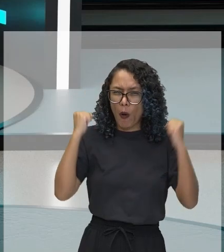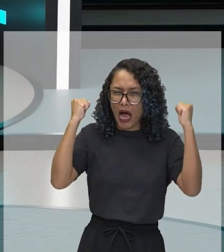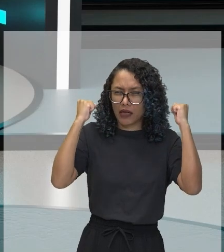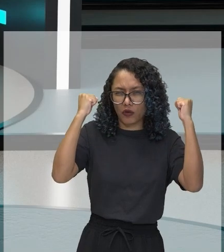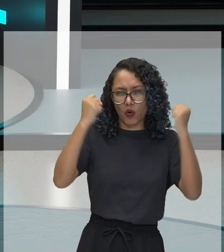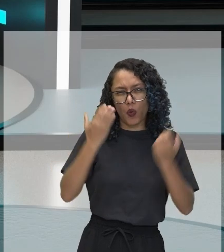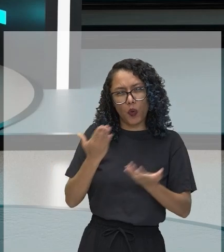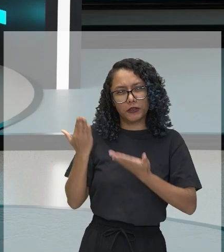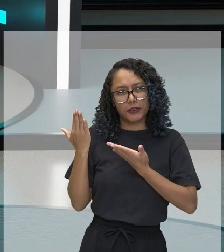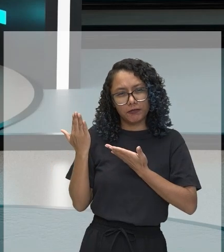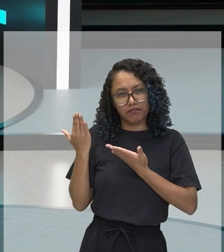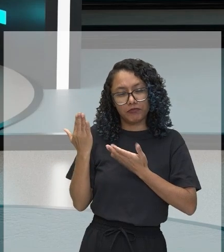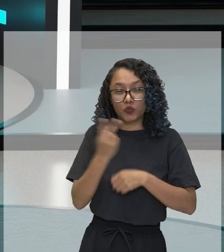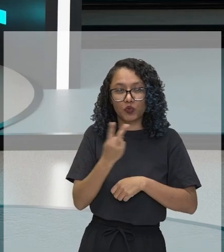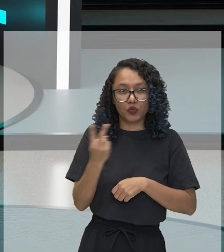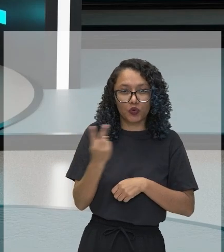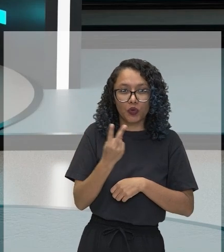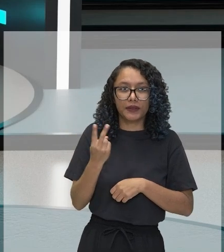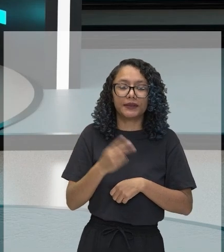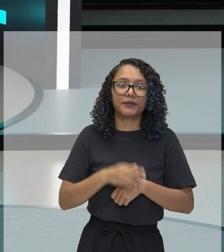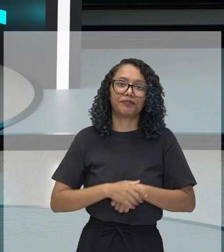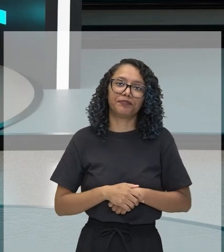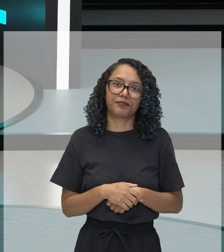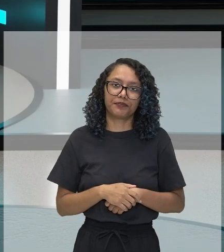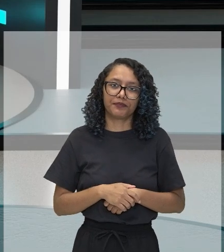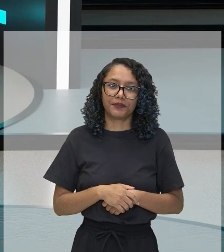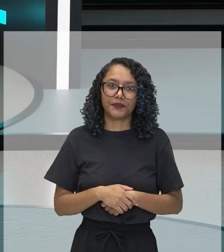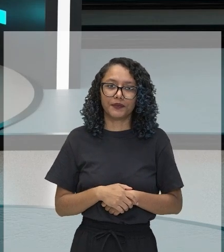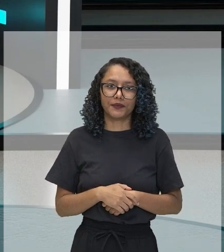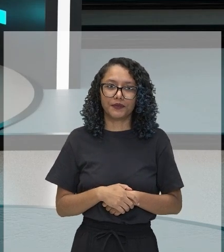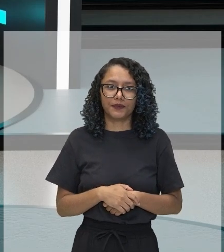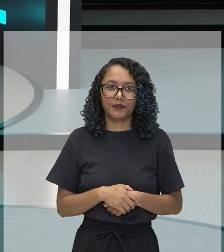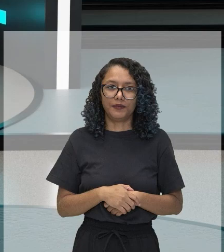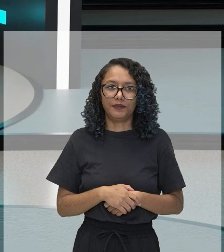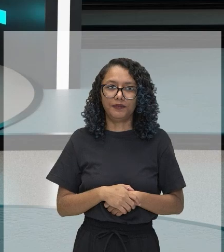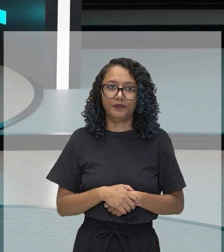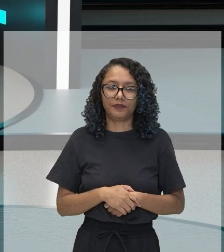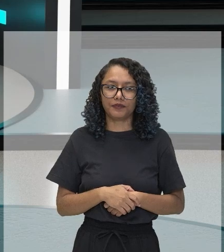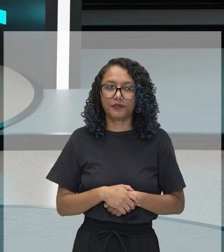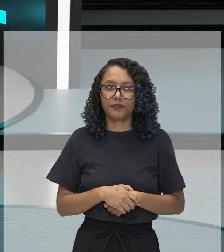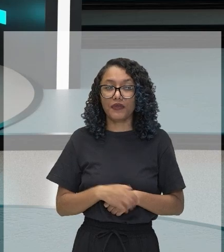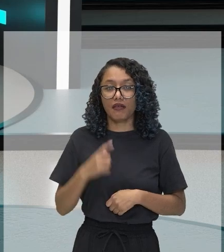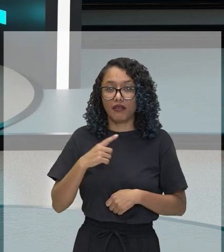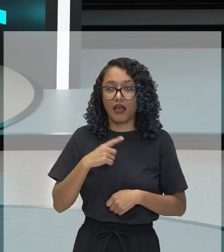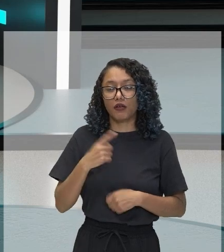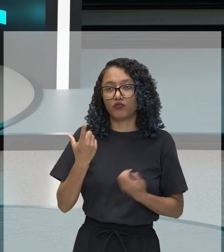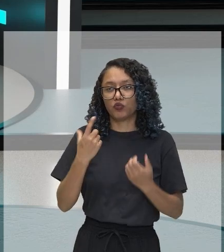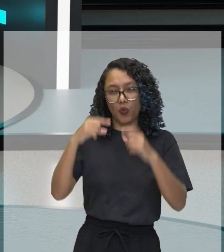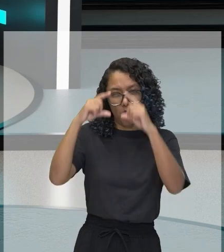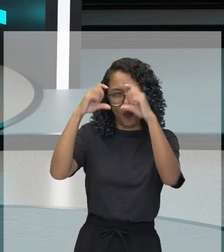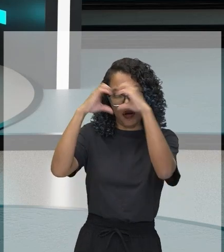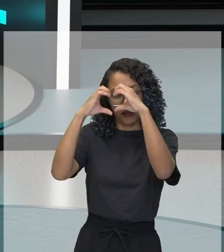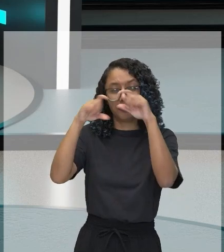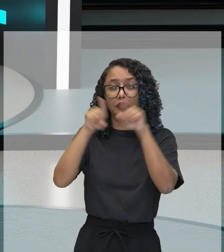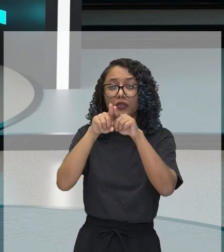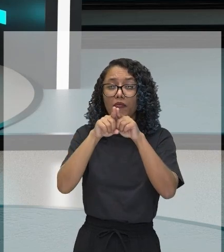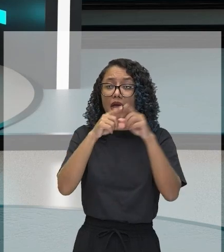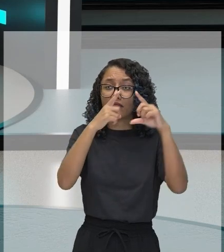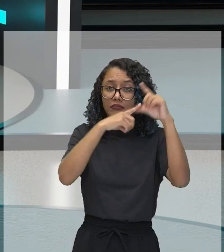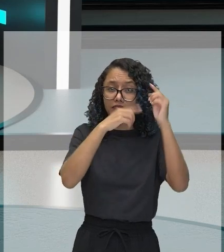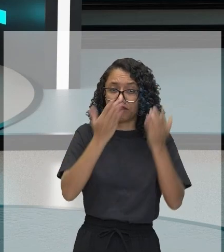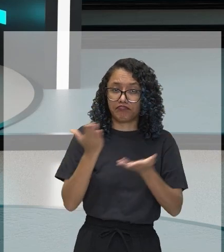nós vamos mostrar para vocês, isso aqui é a torcida do Garantido e aqui nós temos